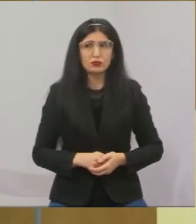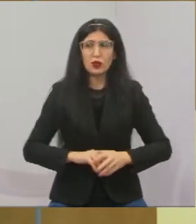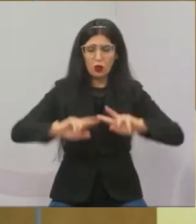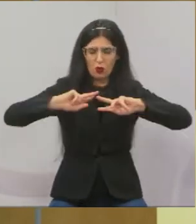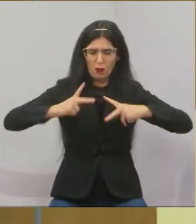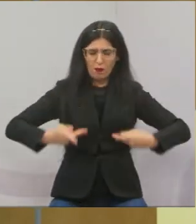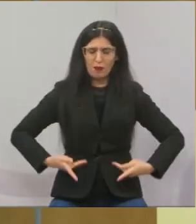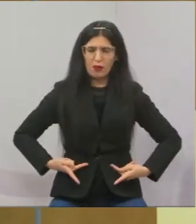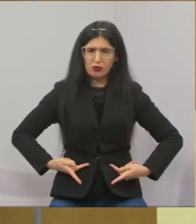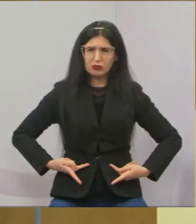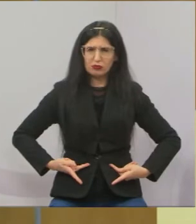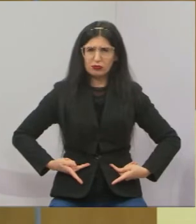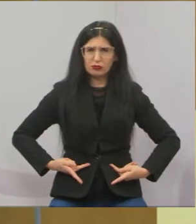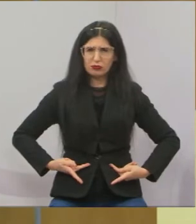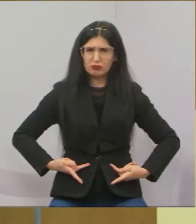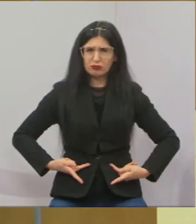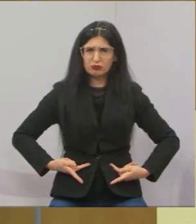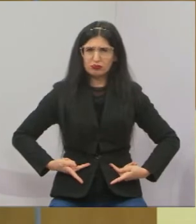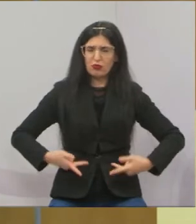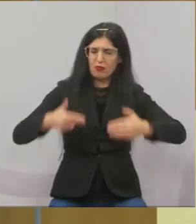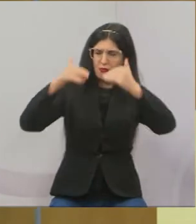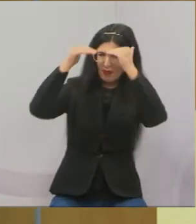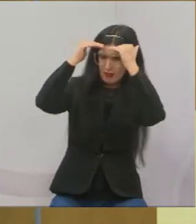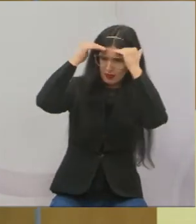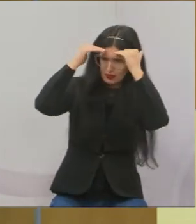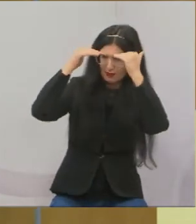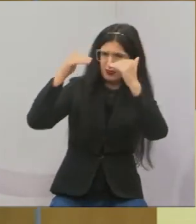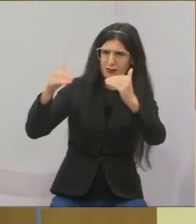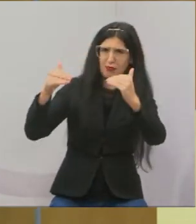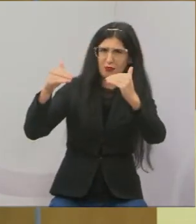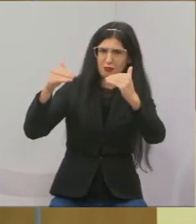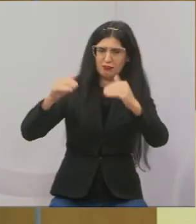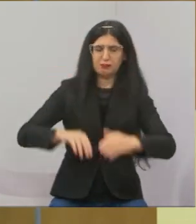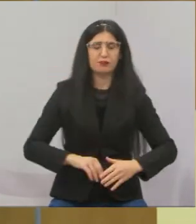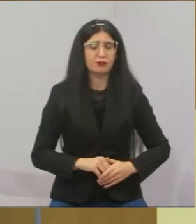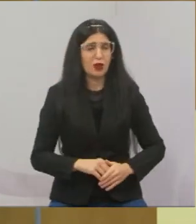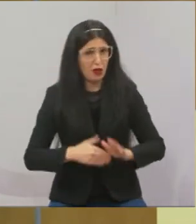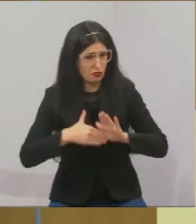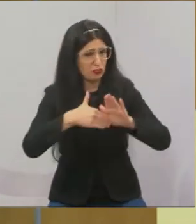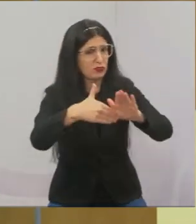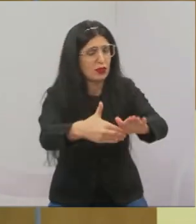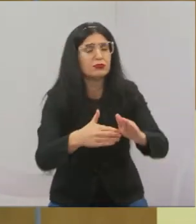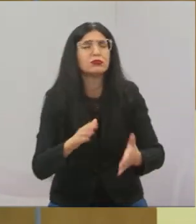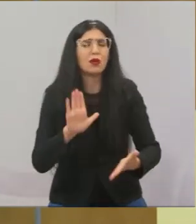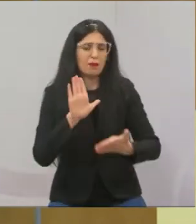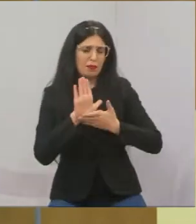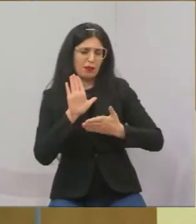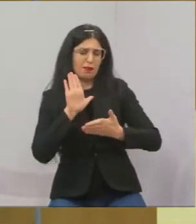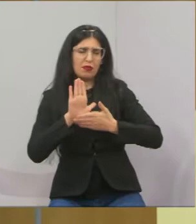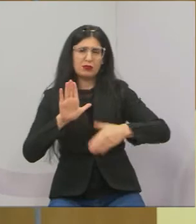né? E essa é a nossa proposta de trabalho, né?